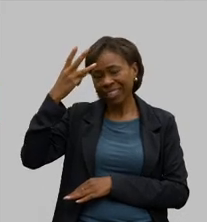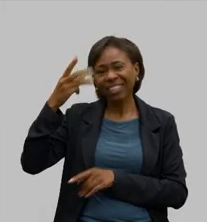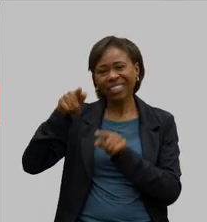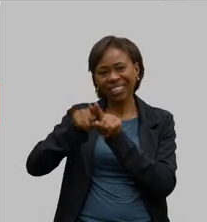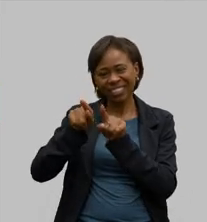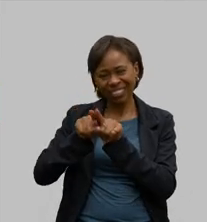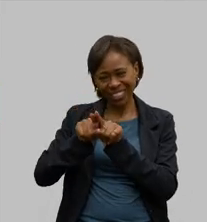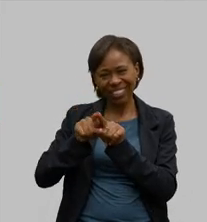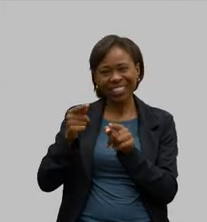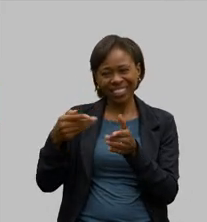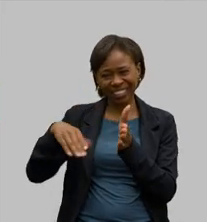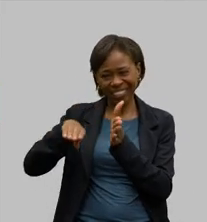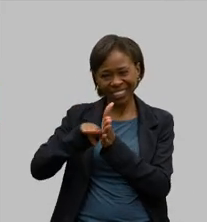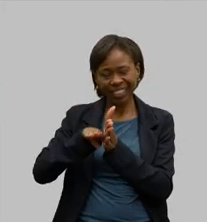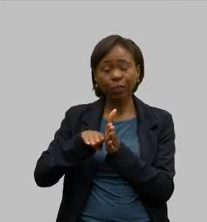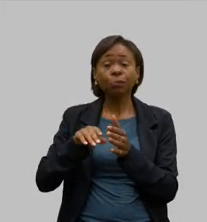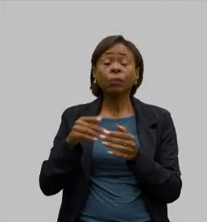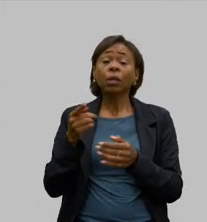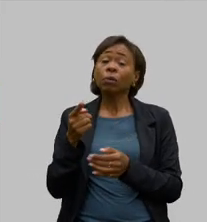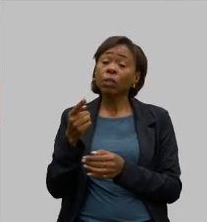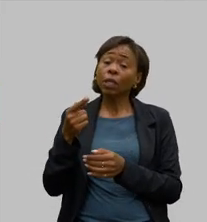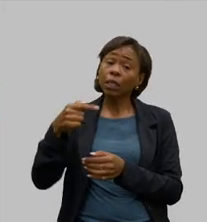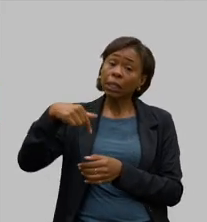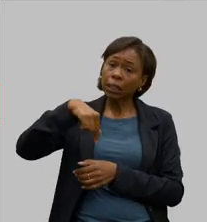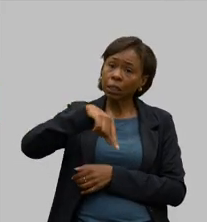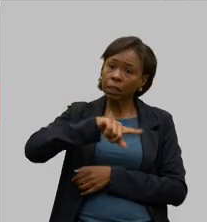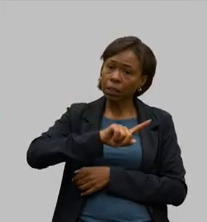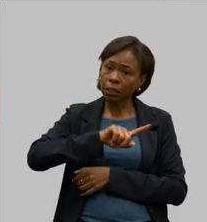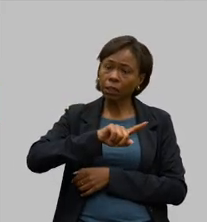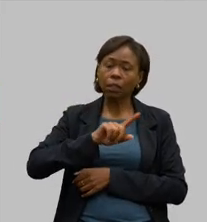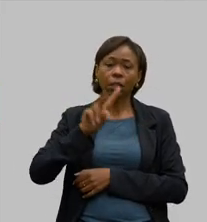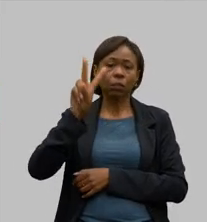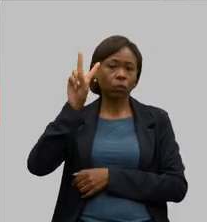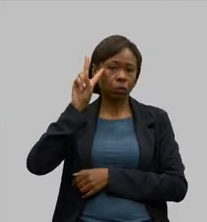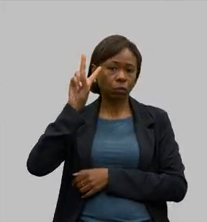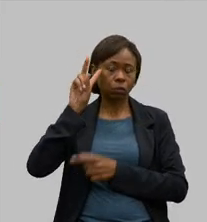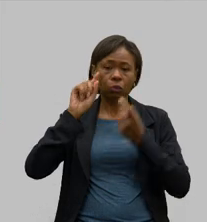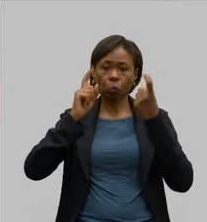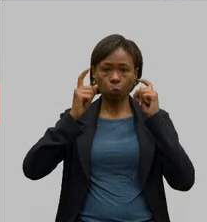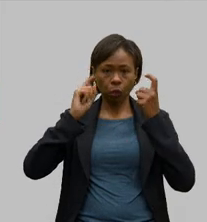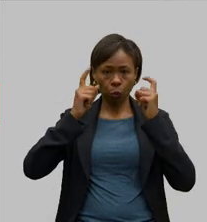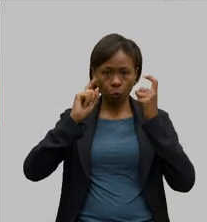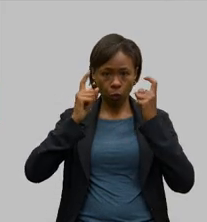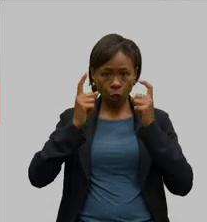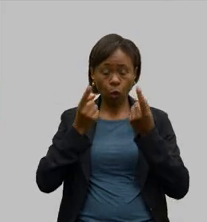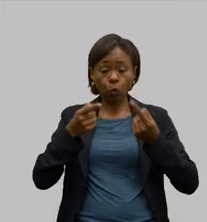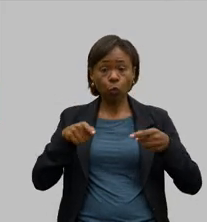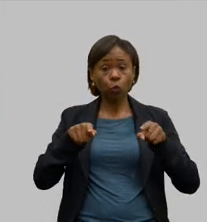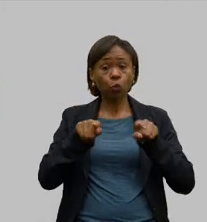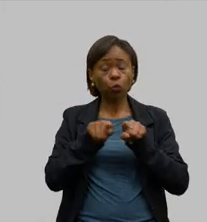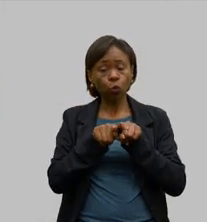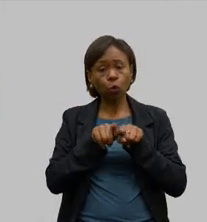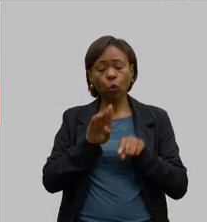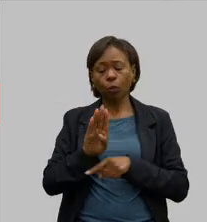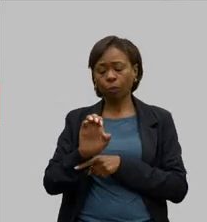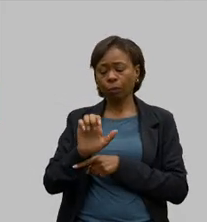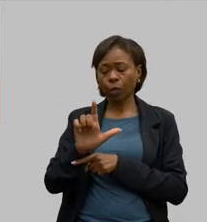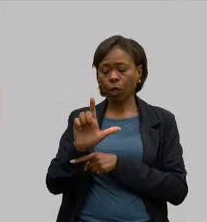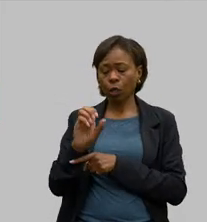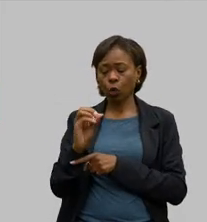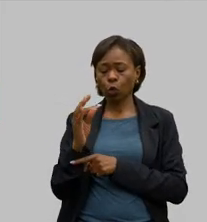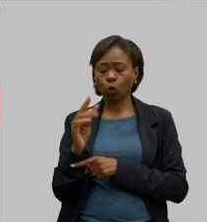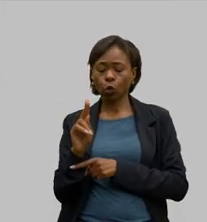eh para estarmos segunda-feira eh numa reunião aberta para junto com a botu para pensar o carnaval